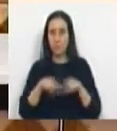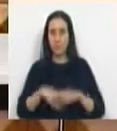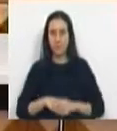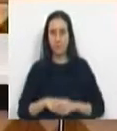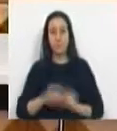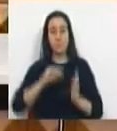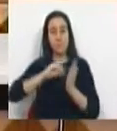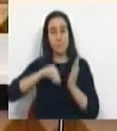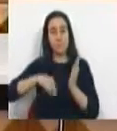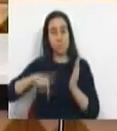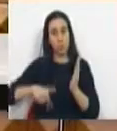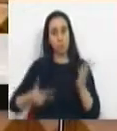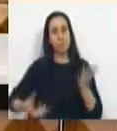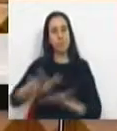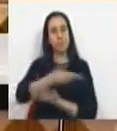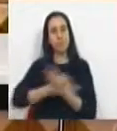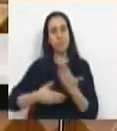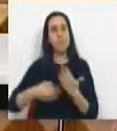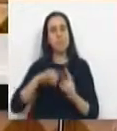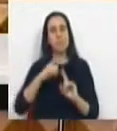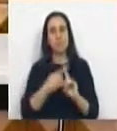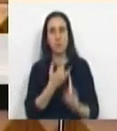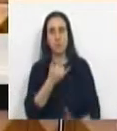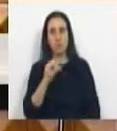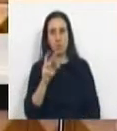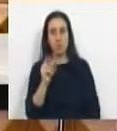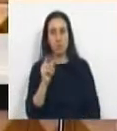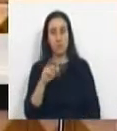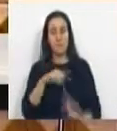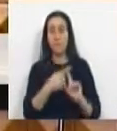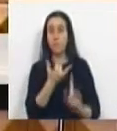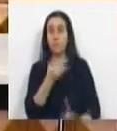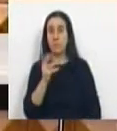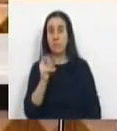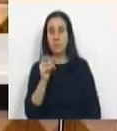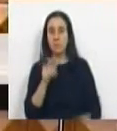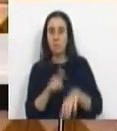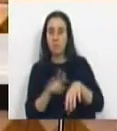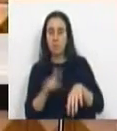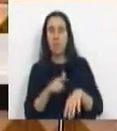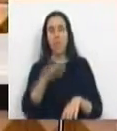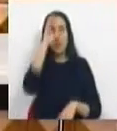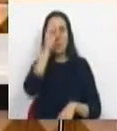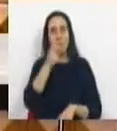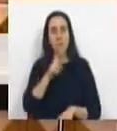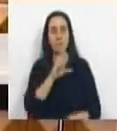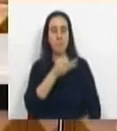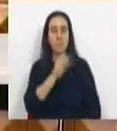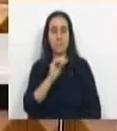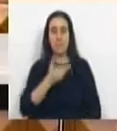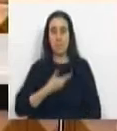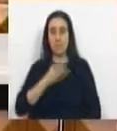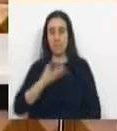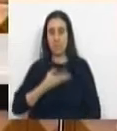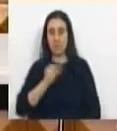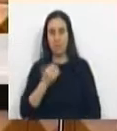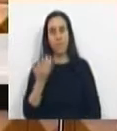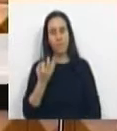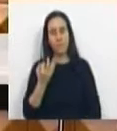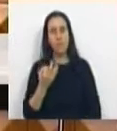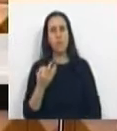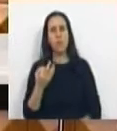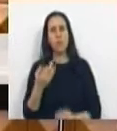que hoje discutimos data de 2013. 2013, momento em que o anterior governo PSD-CDS desencadeava